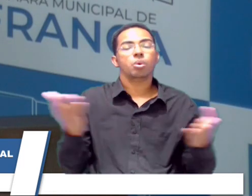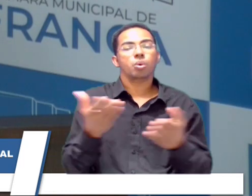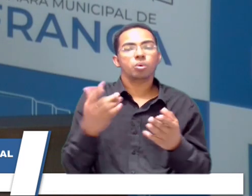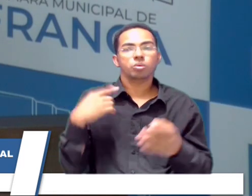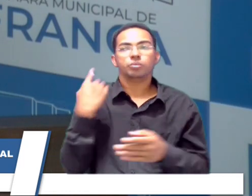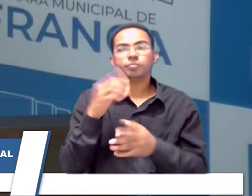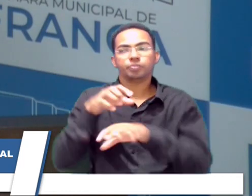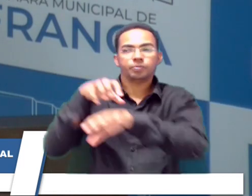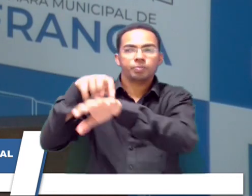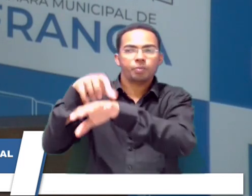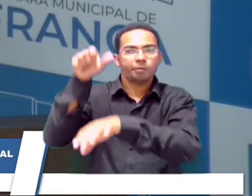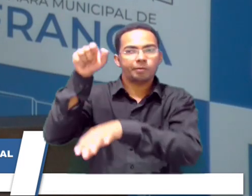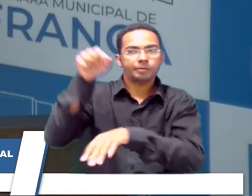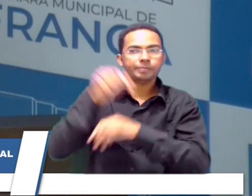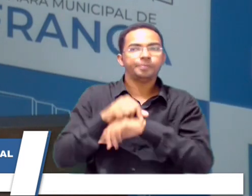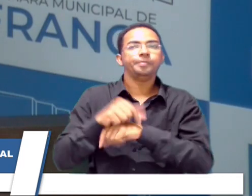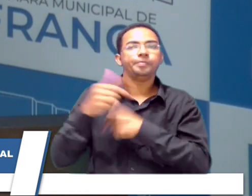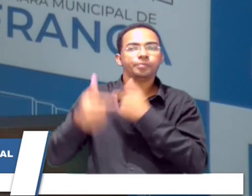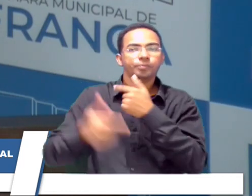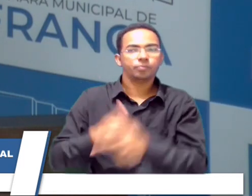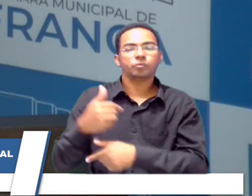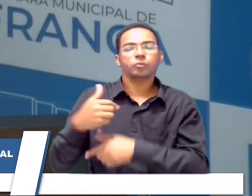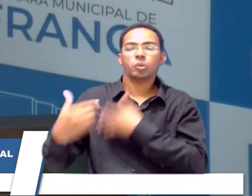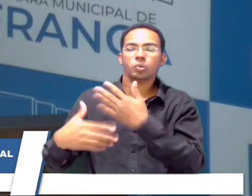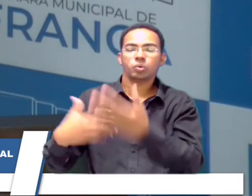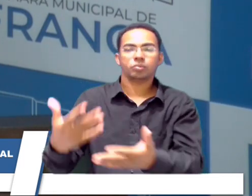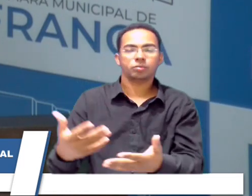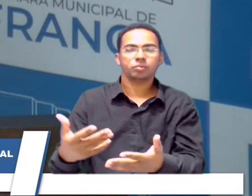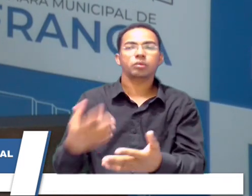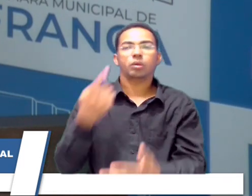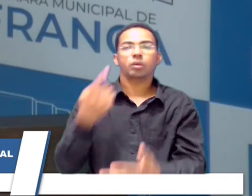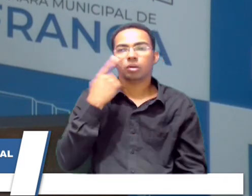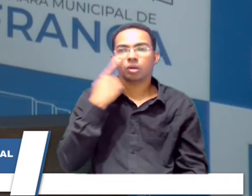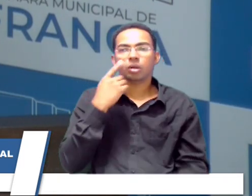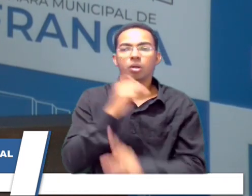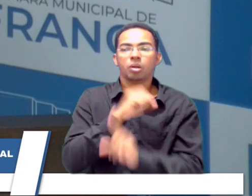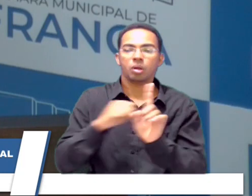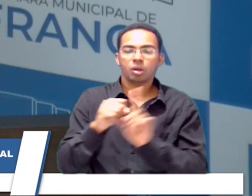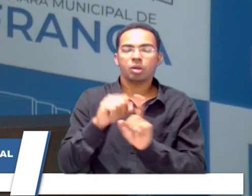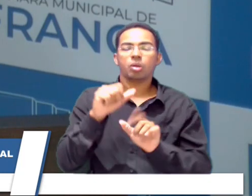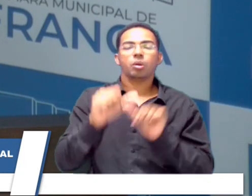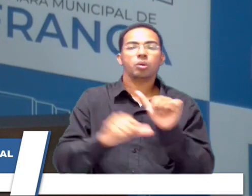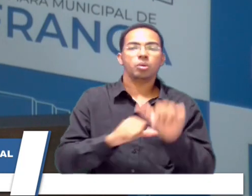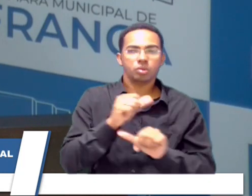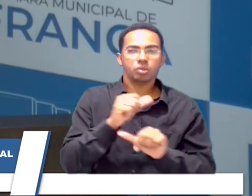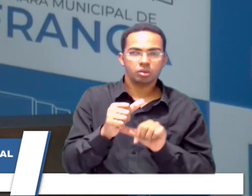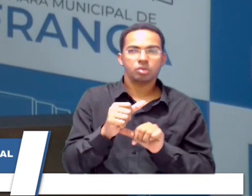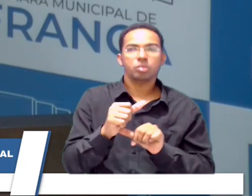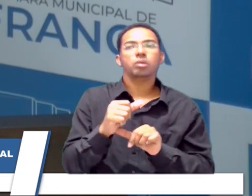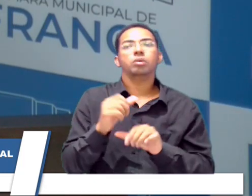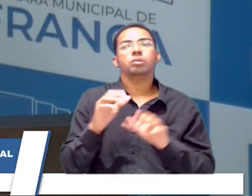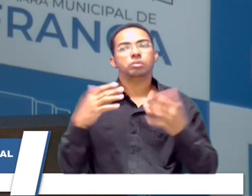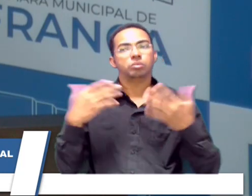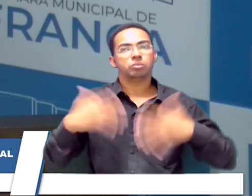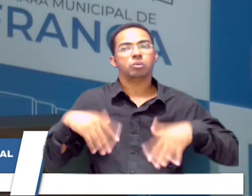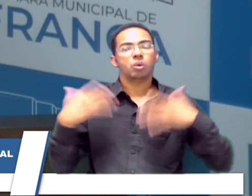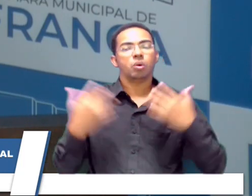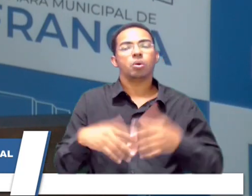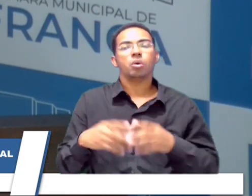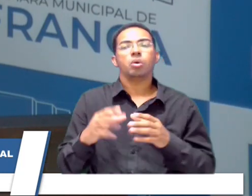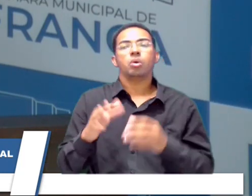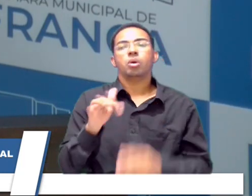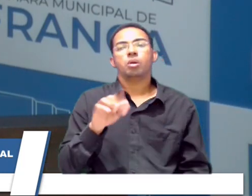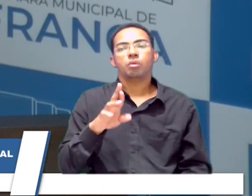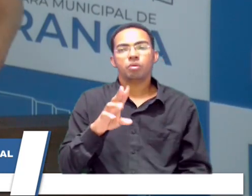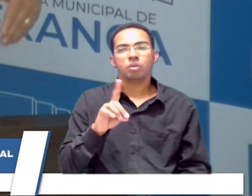lá e o trabalho está sendo feito, né? A reparação social está tremenda lá, a Flor da Vida, tinha que ter